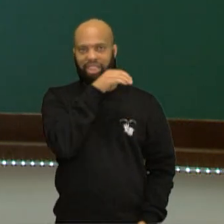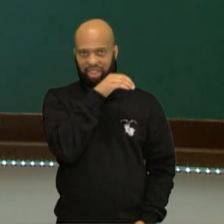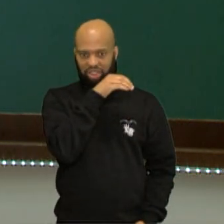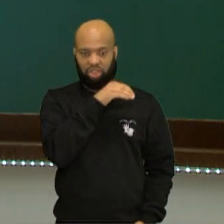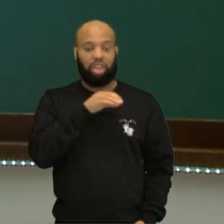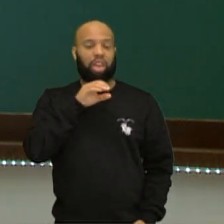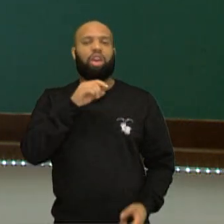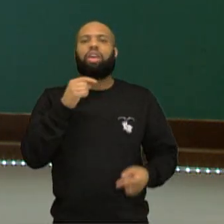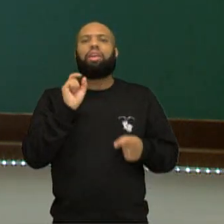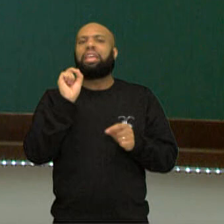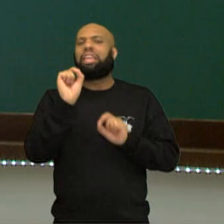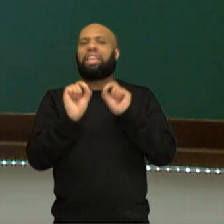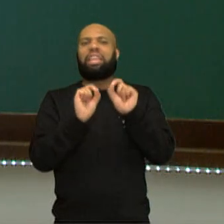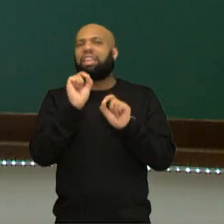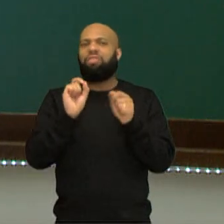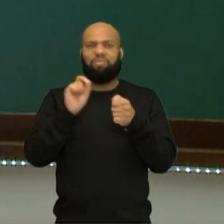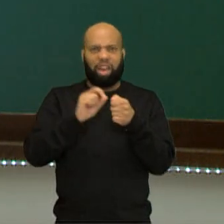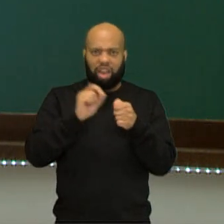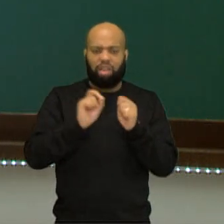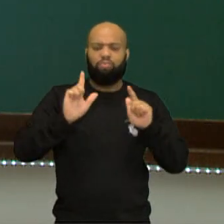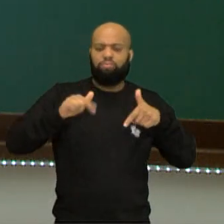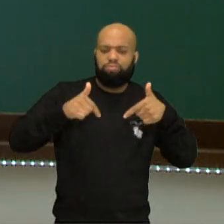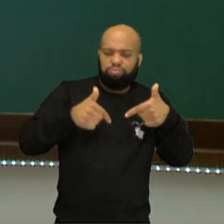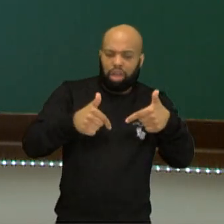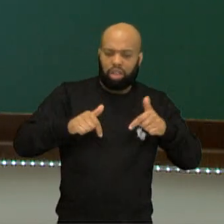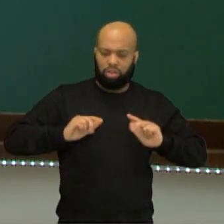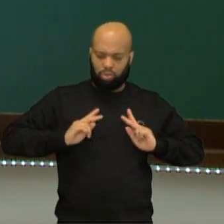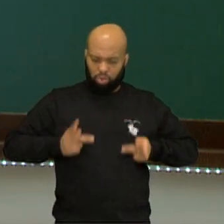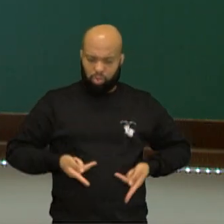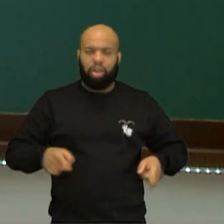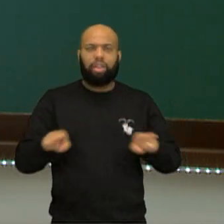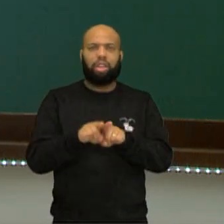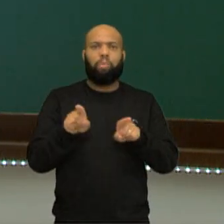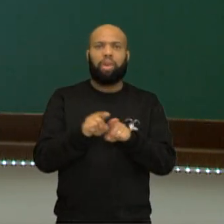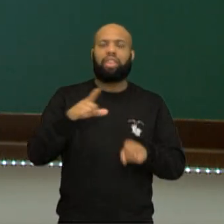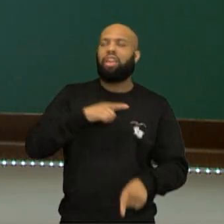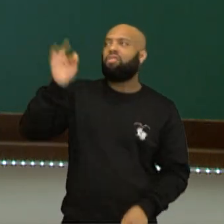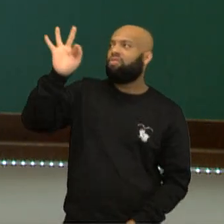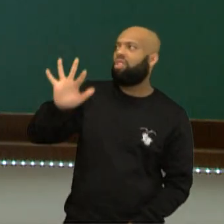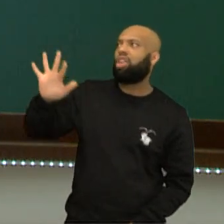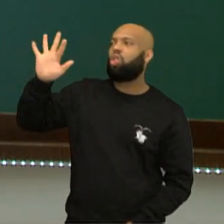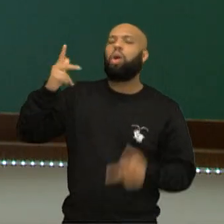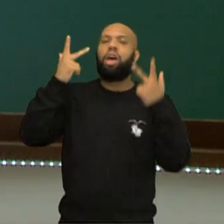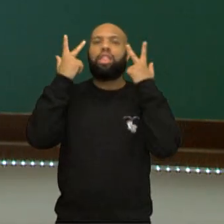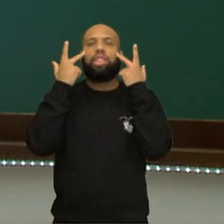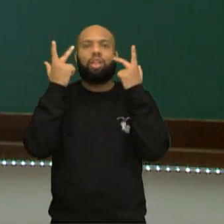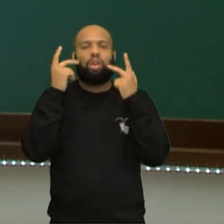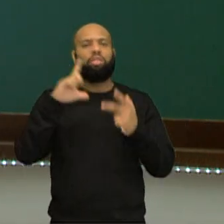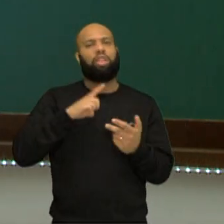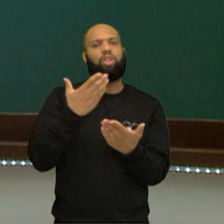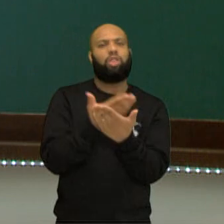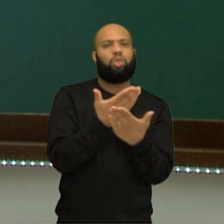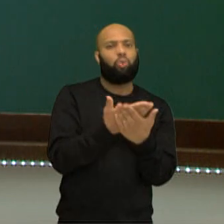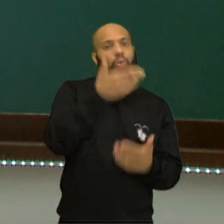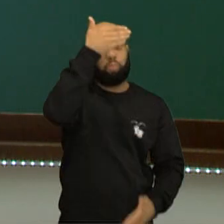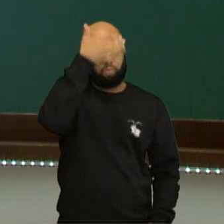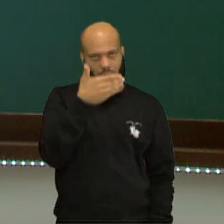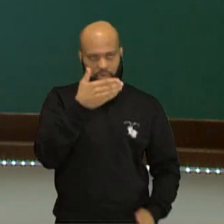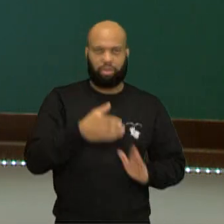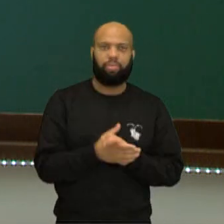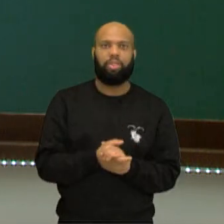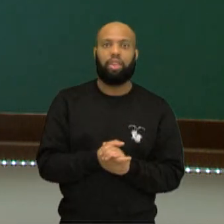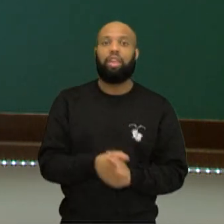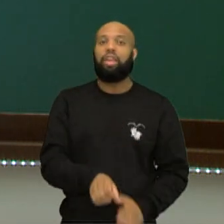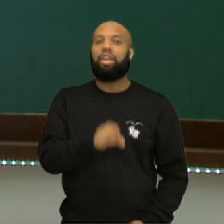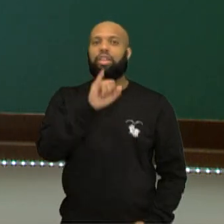ser provocado pela ação humana ou ainda por fenômenos naturais, como uma série de estudos indicam. A exemplo de que